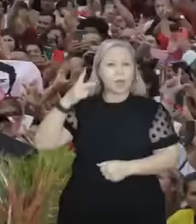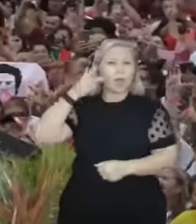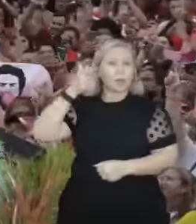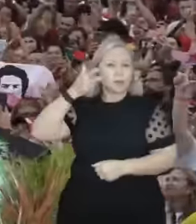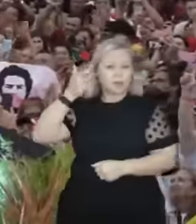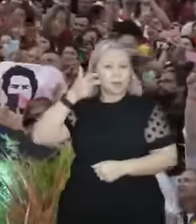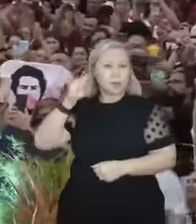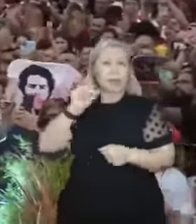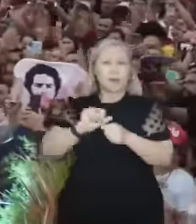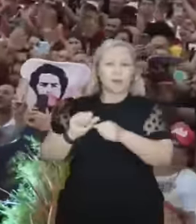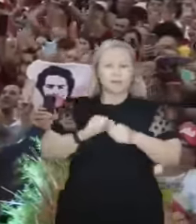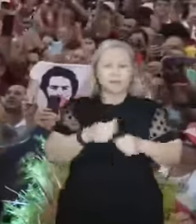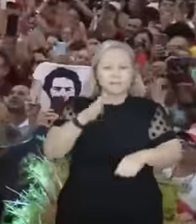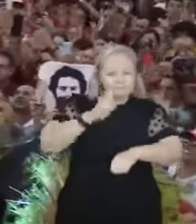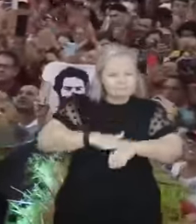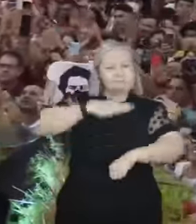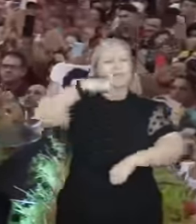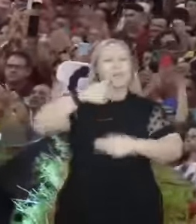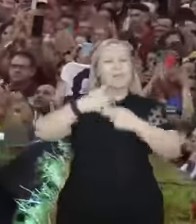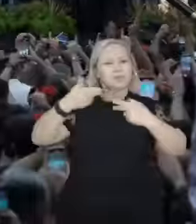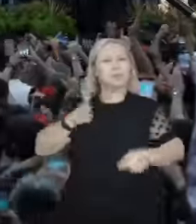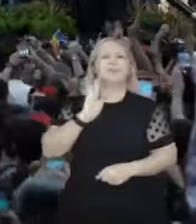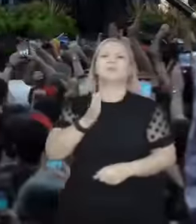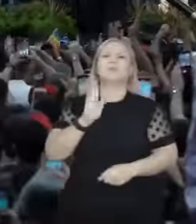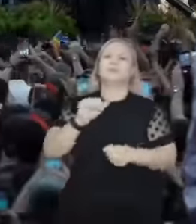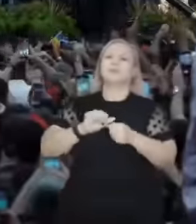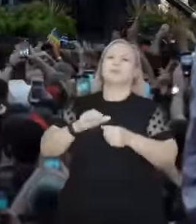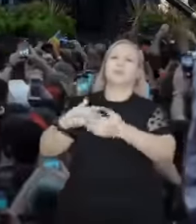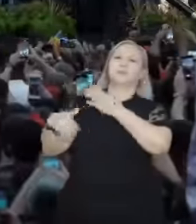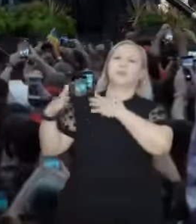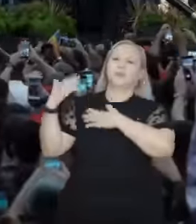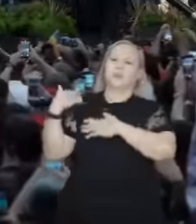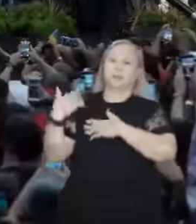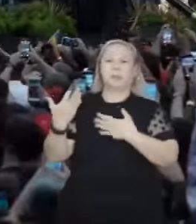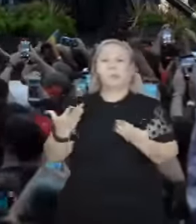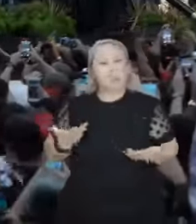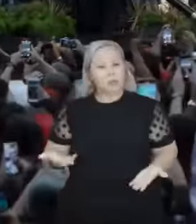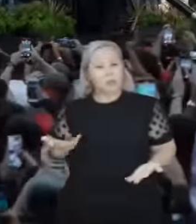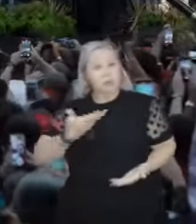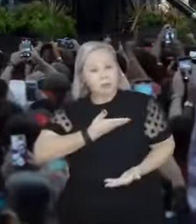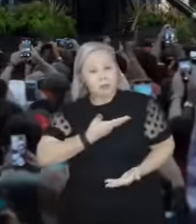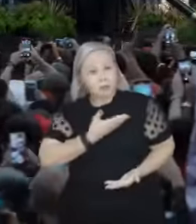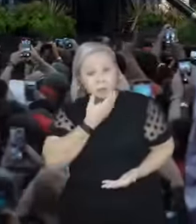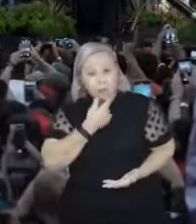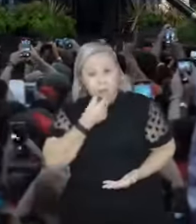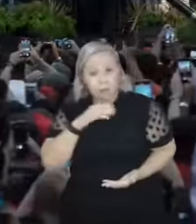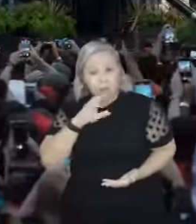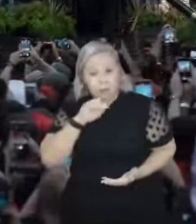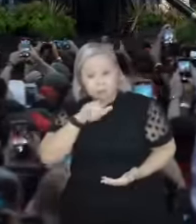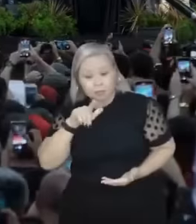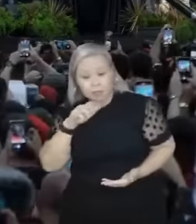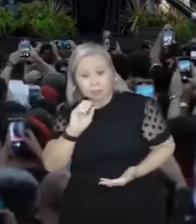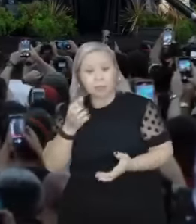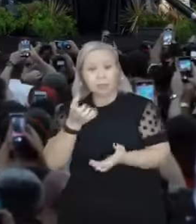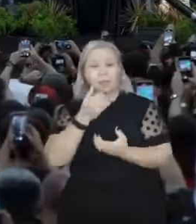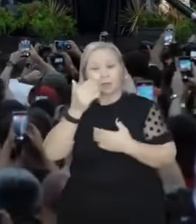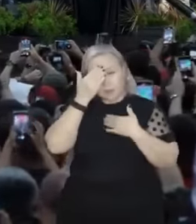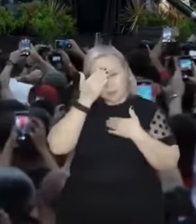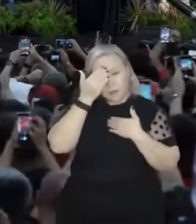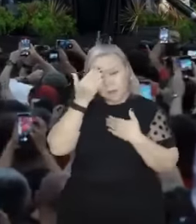que nós já fizemos. Então, companheiros, Camilo, eu quero te agradecer. Eu quero te